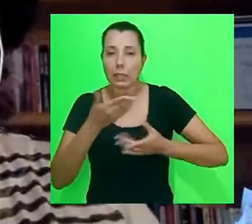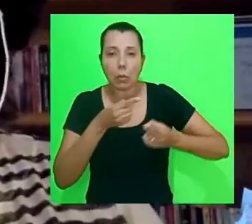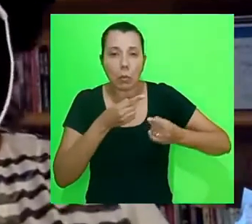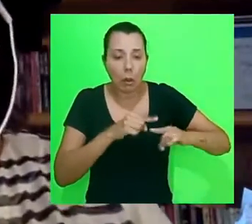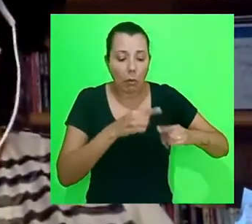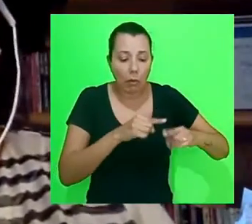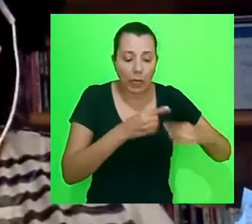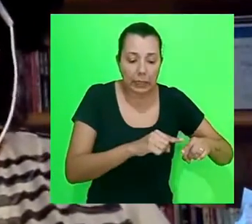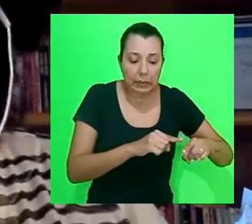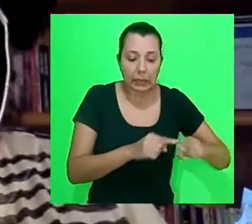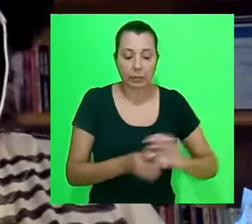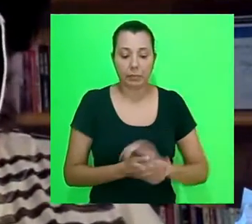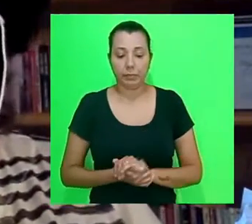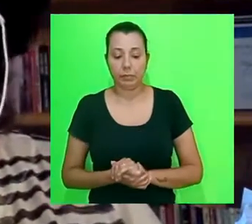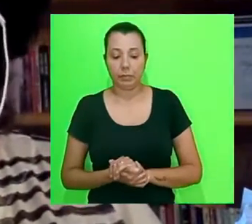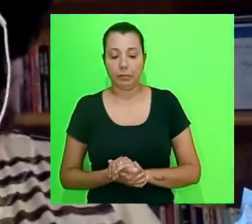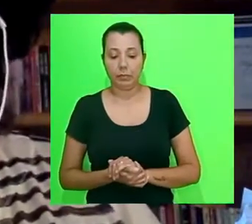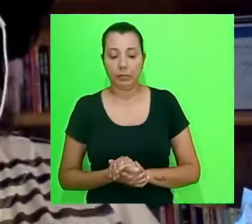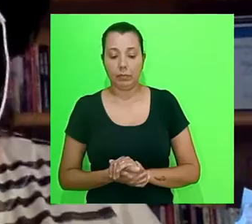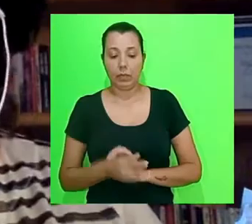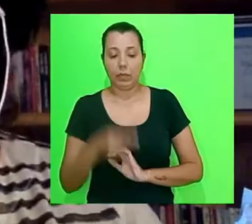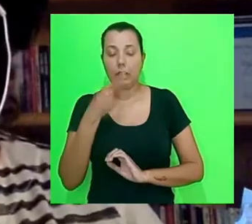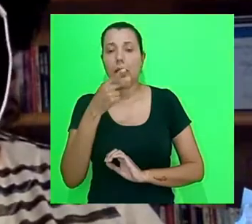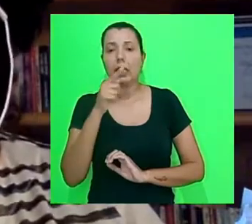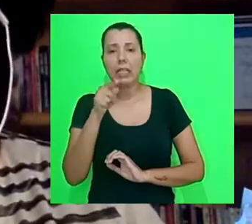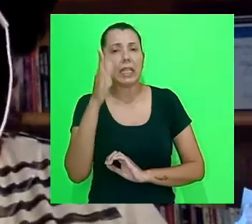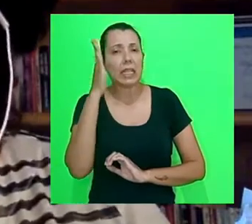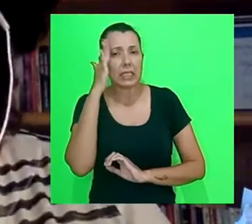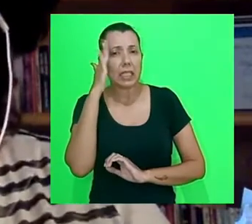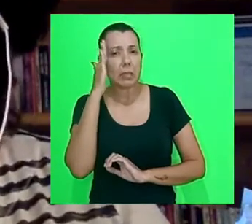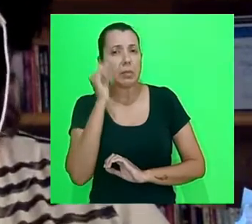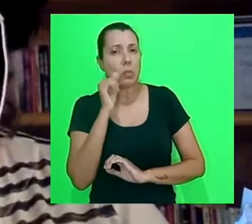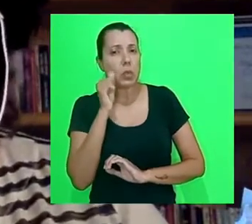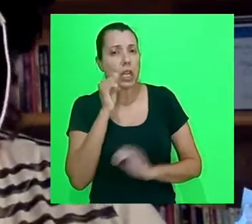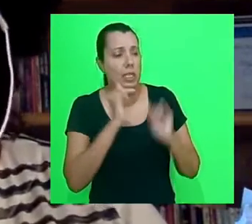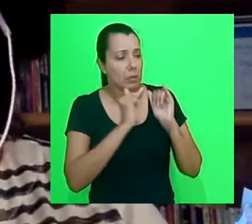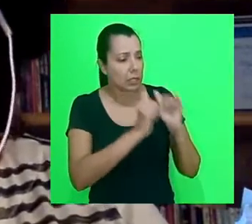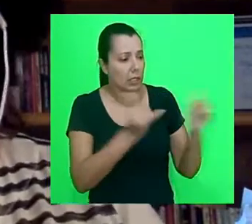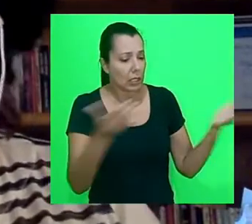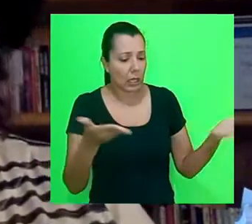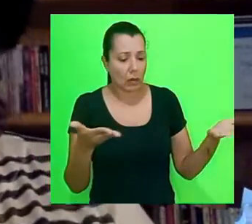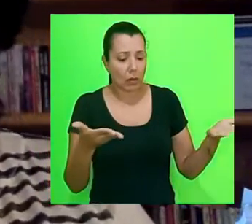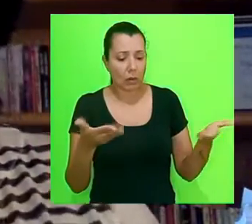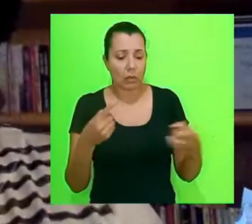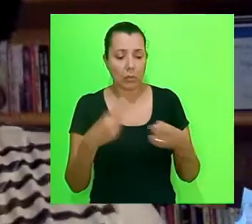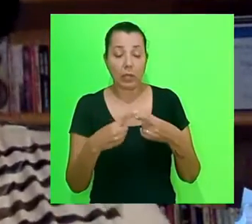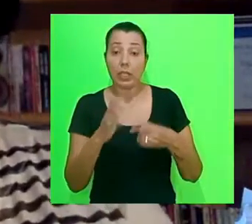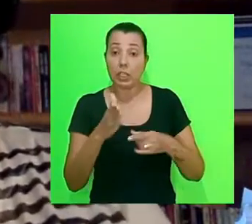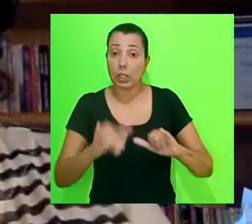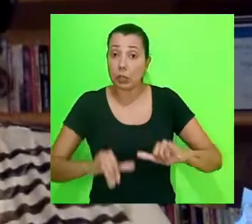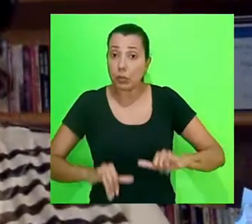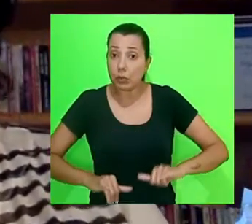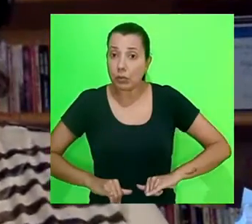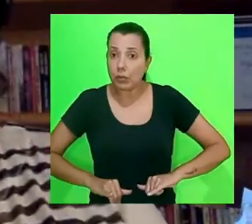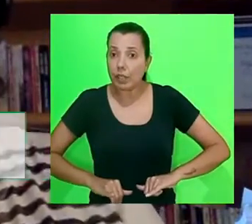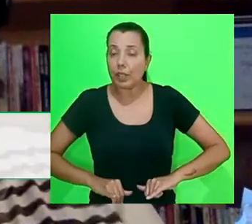aconteceram, mas que agora, no contexto, né, da pandemia, esse espaço reduzido de convivência